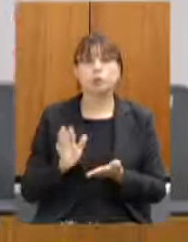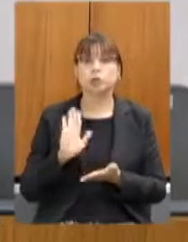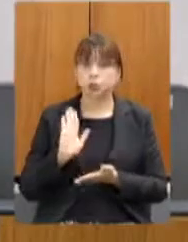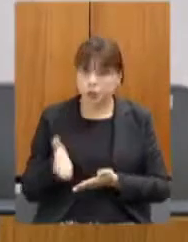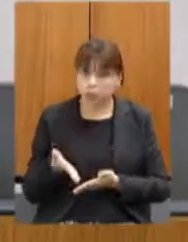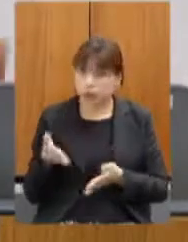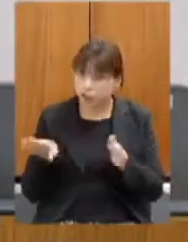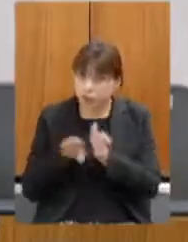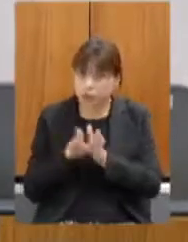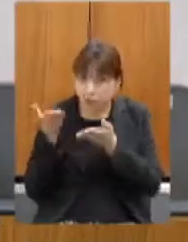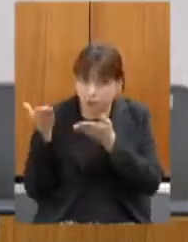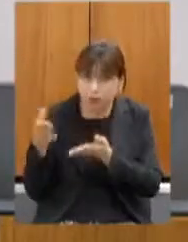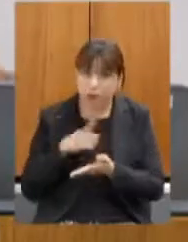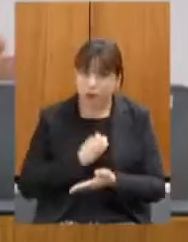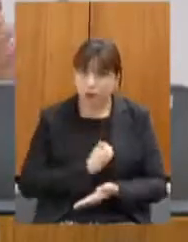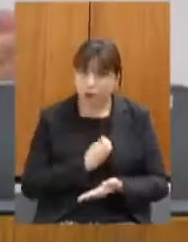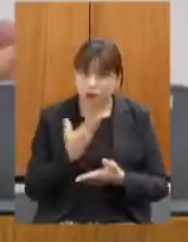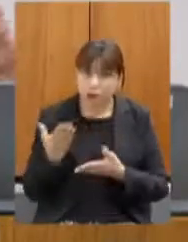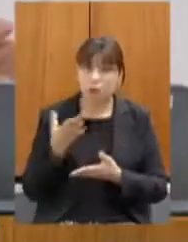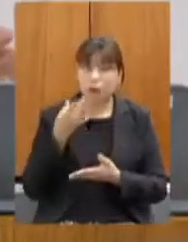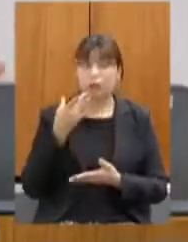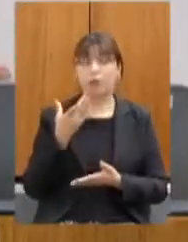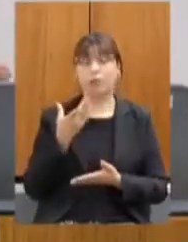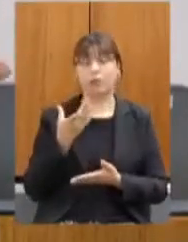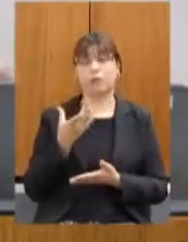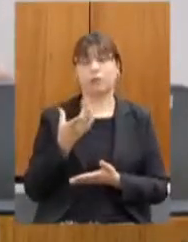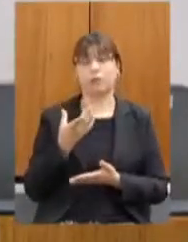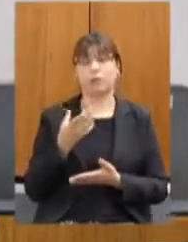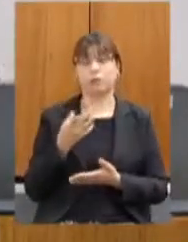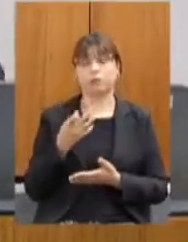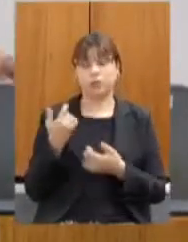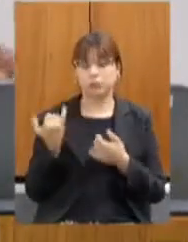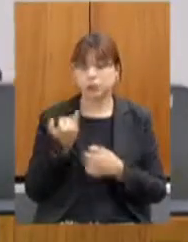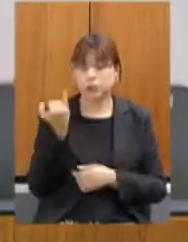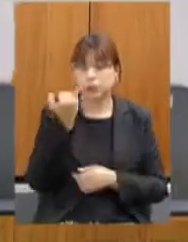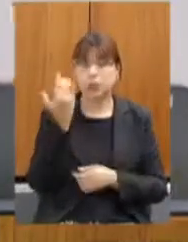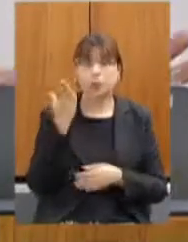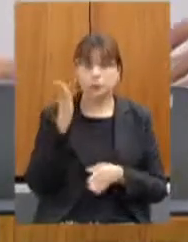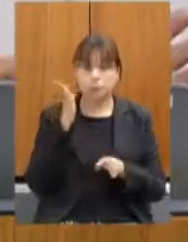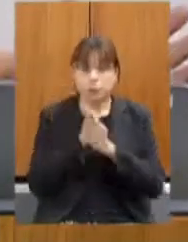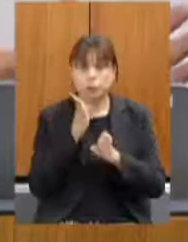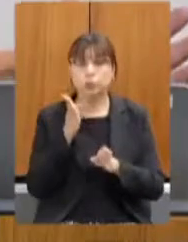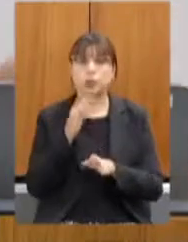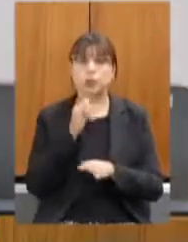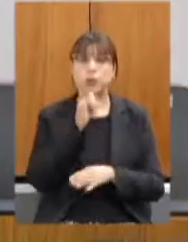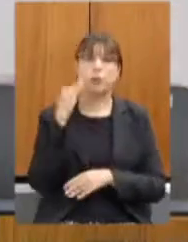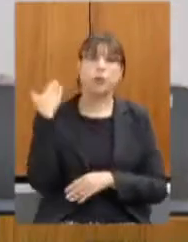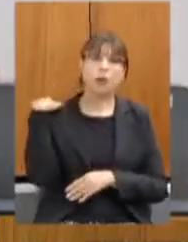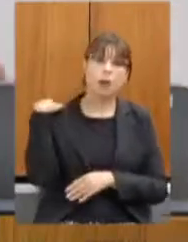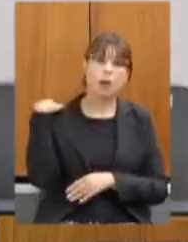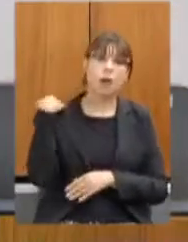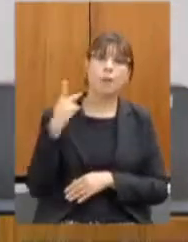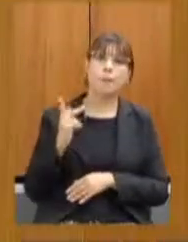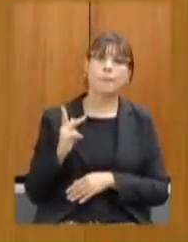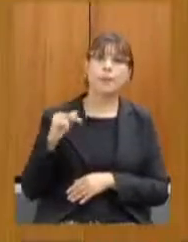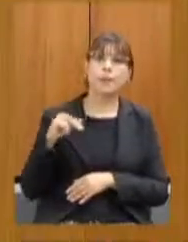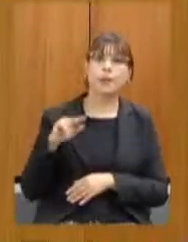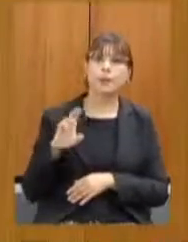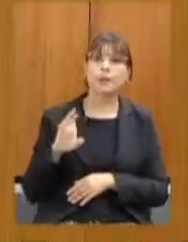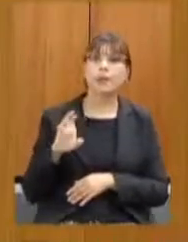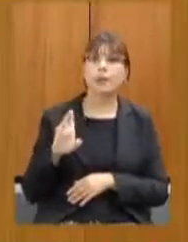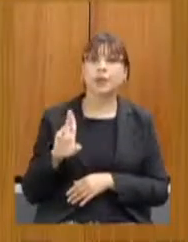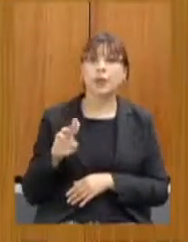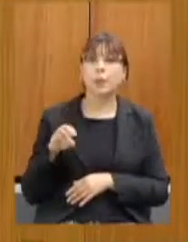fundamental esse aparelho para o diagnóstico preciso de uma pneumonia causada pelo coronavírus né